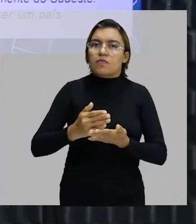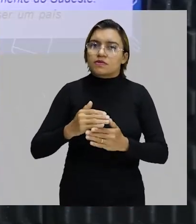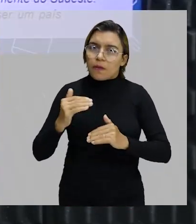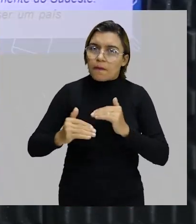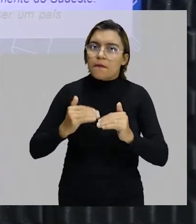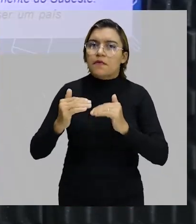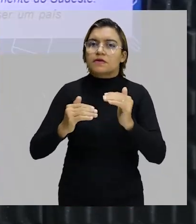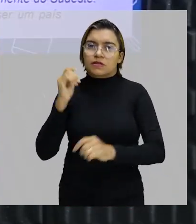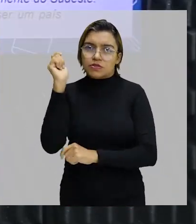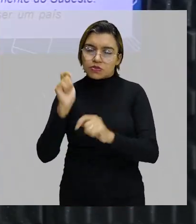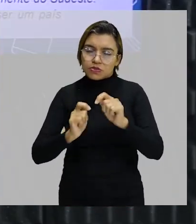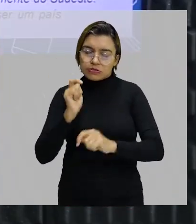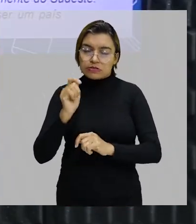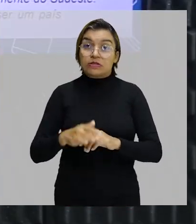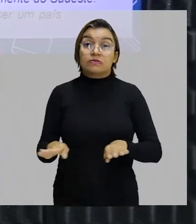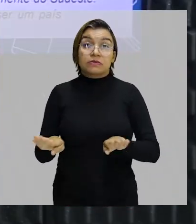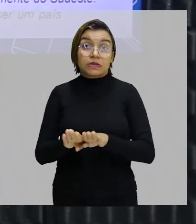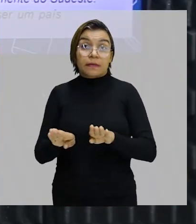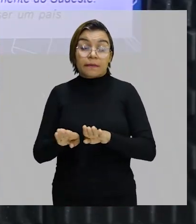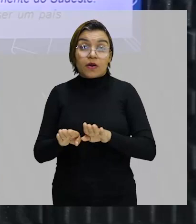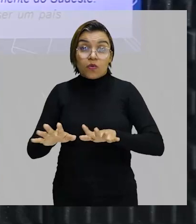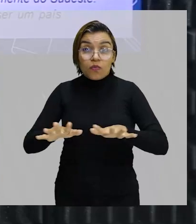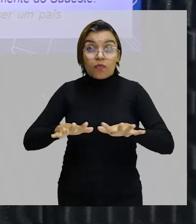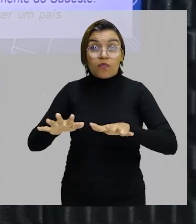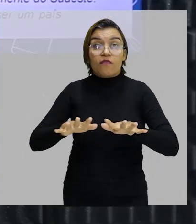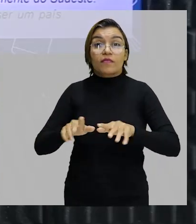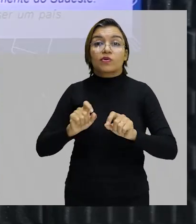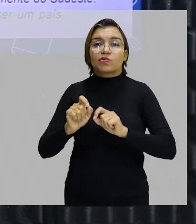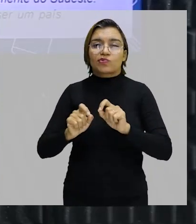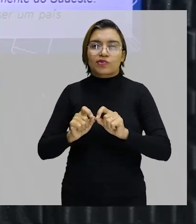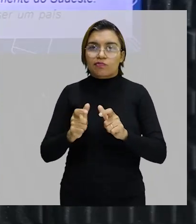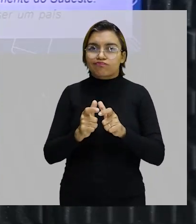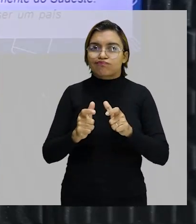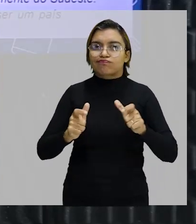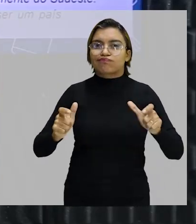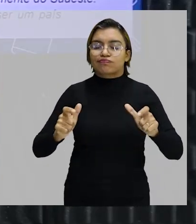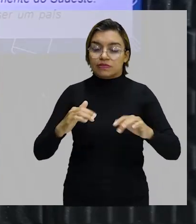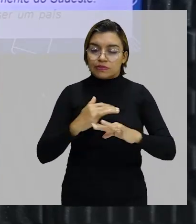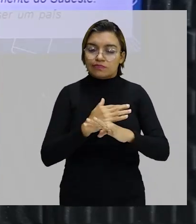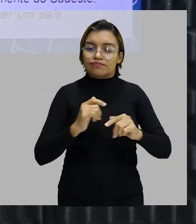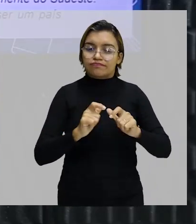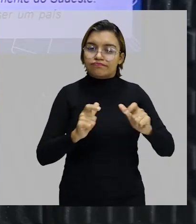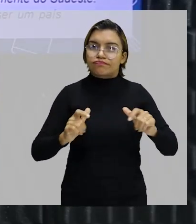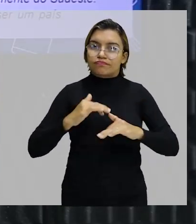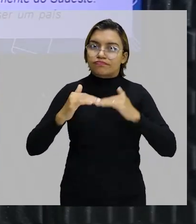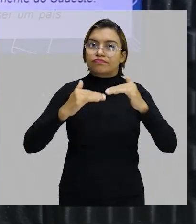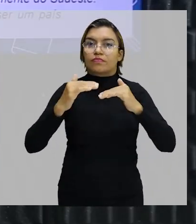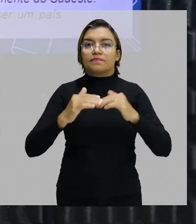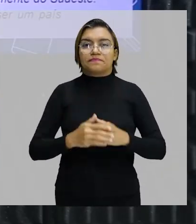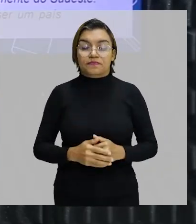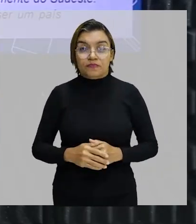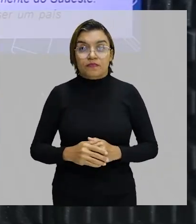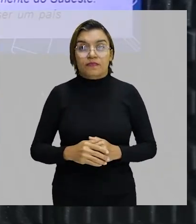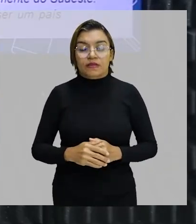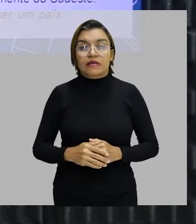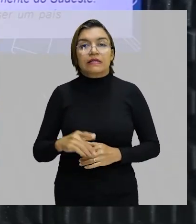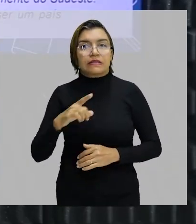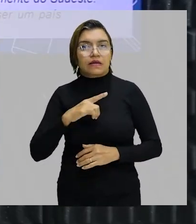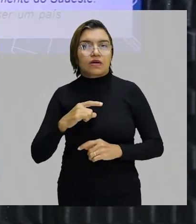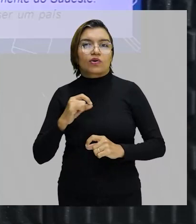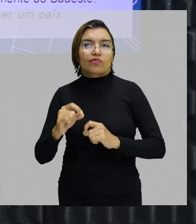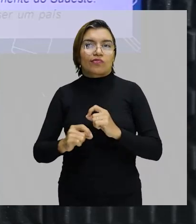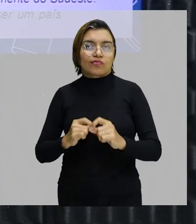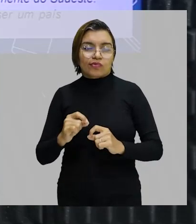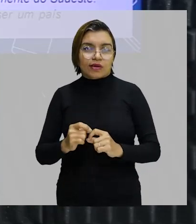de industrialização. E o movimento direto vai ser o aumento da urbanização brasileira. Ou seja, eu vou ter aí